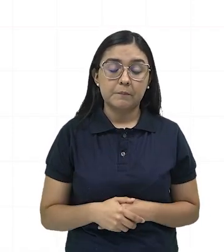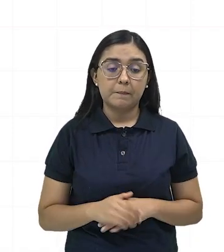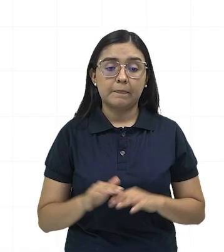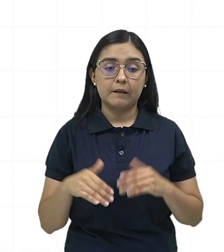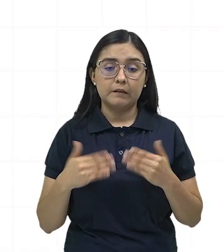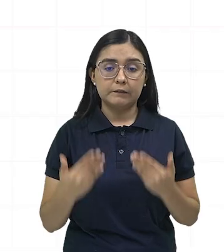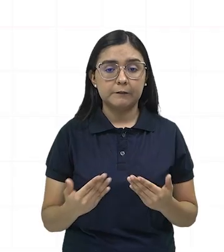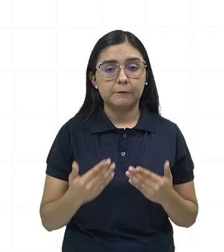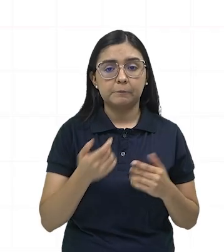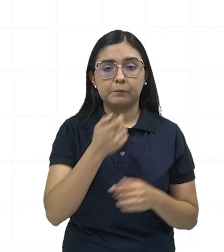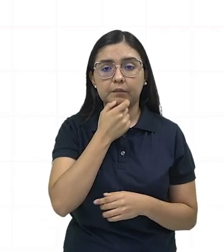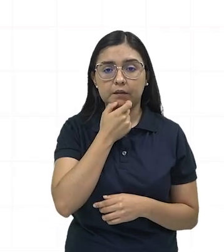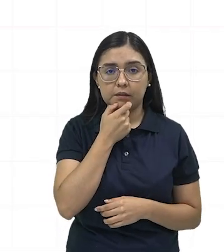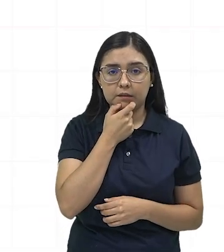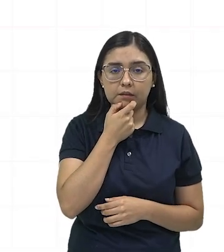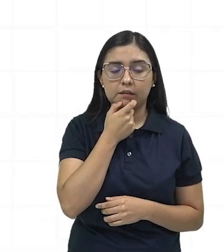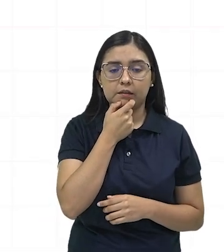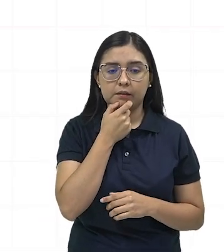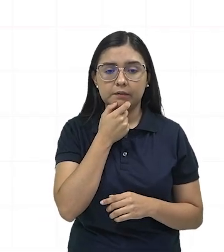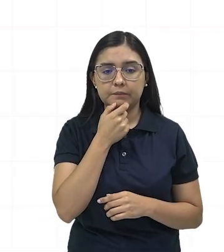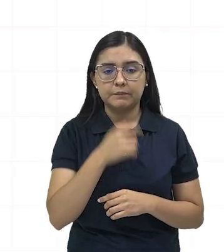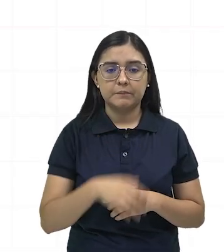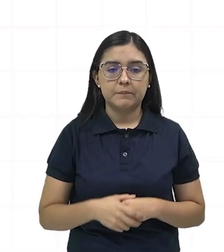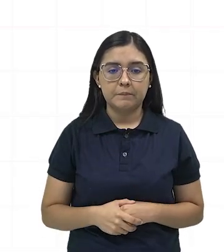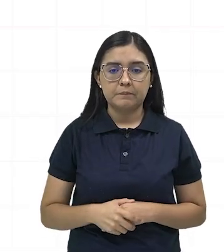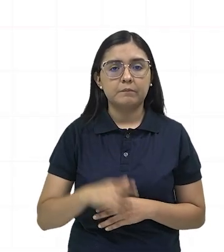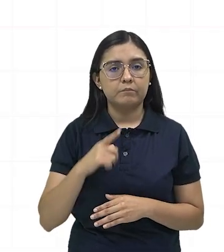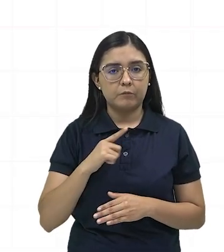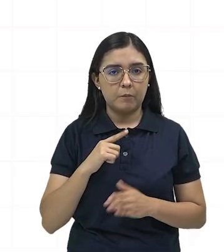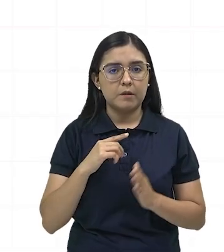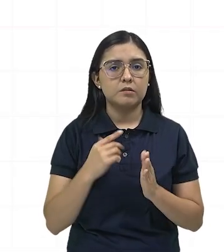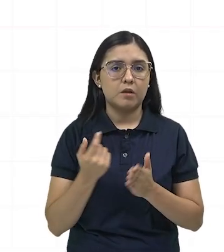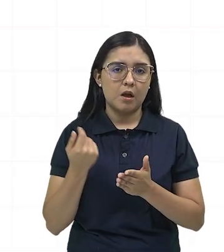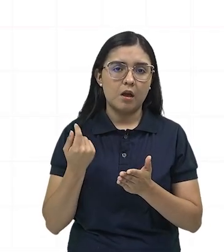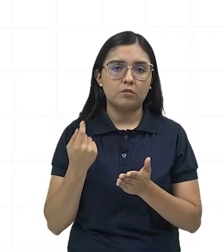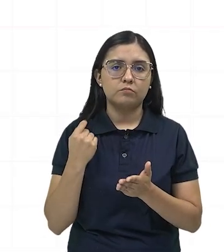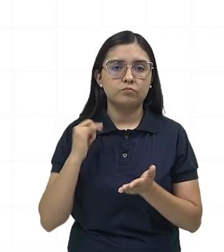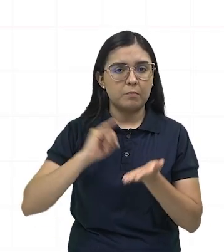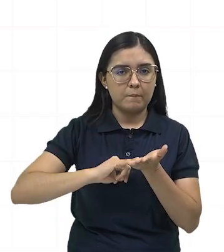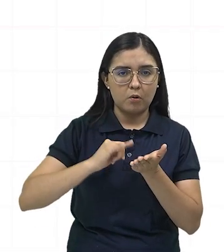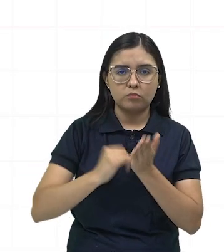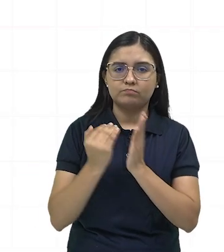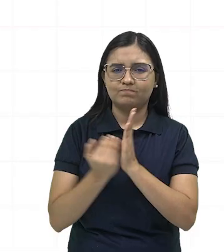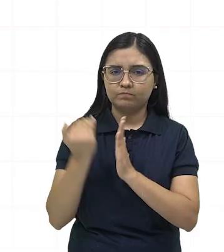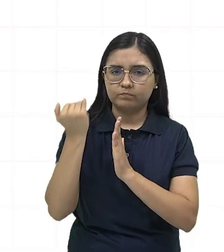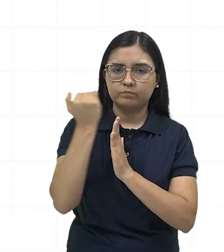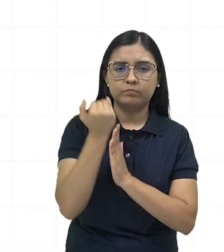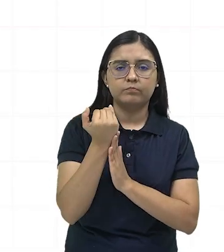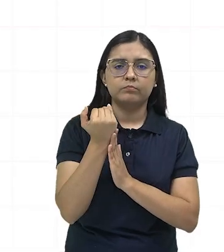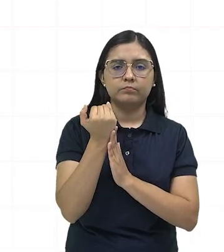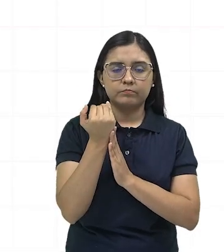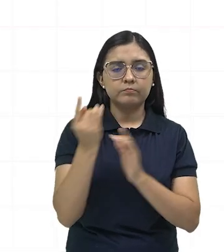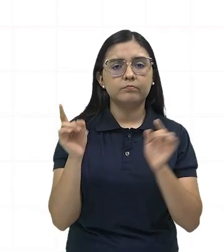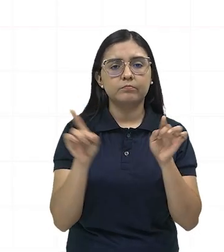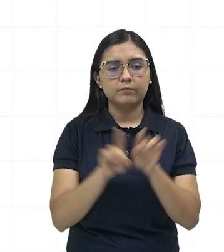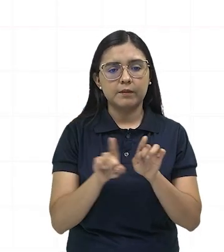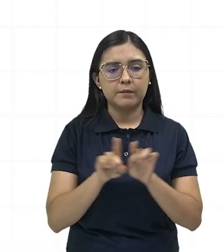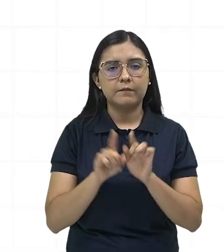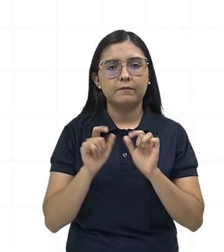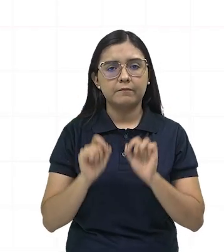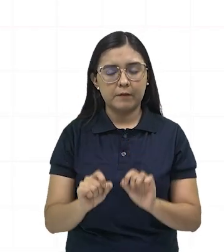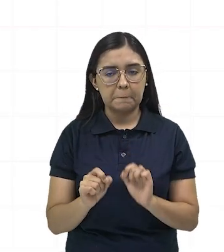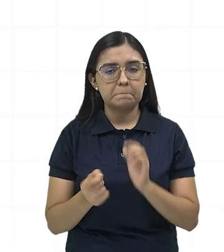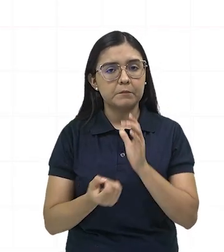a Inglaterra ela começa a pegar mais pesado nos impostos, né? E aí vai lançar ali algumas